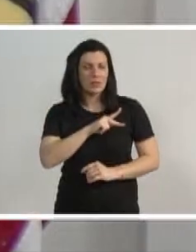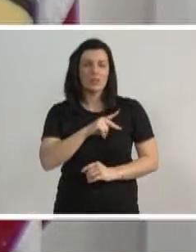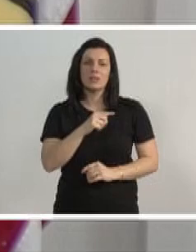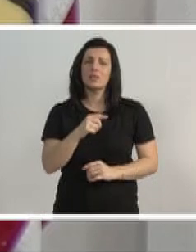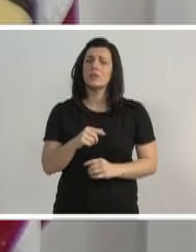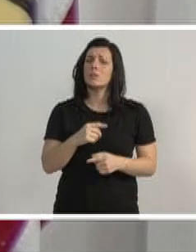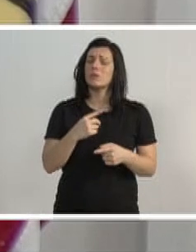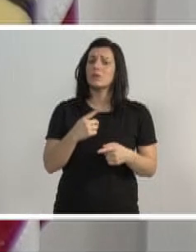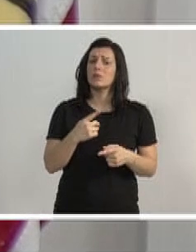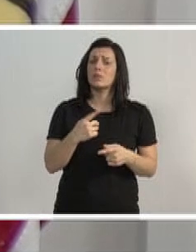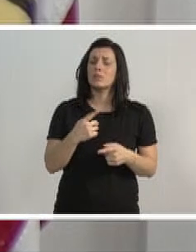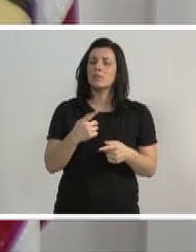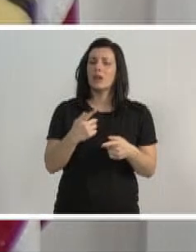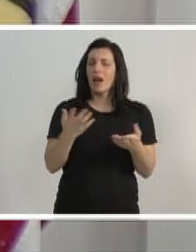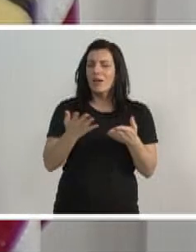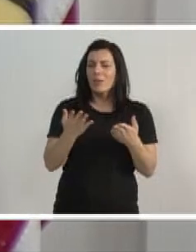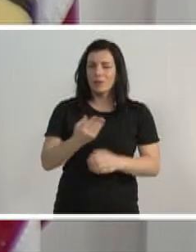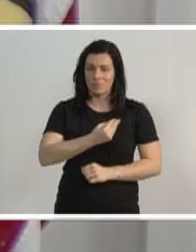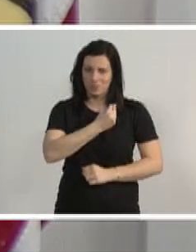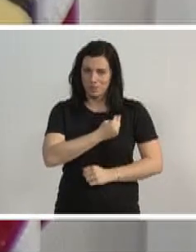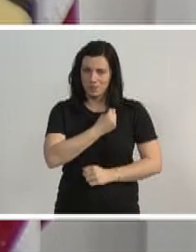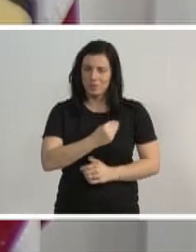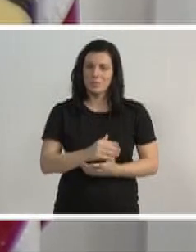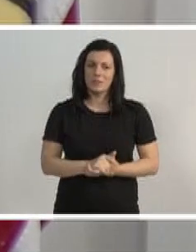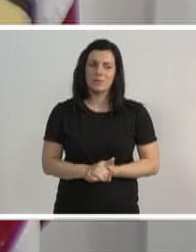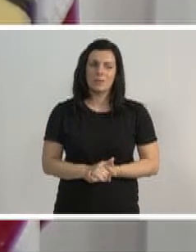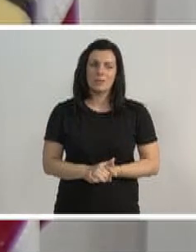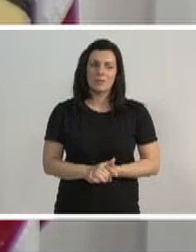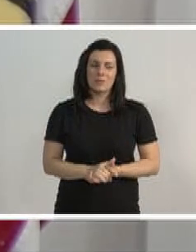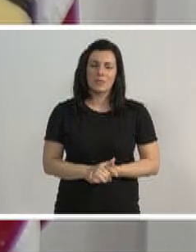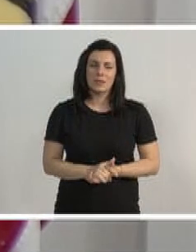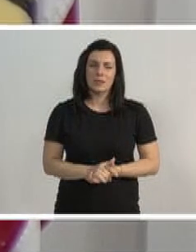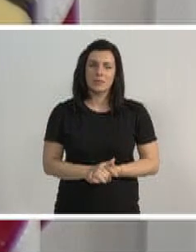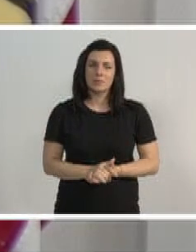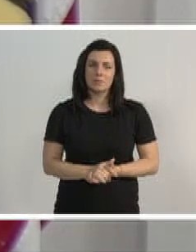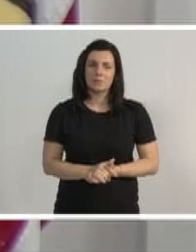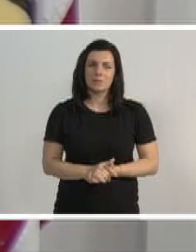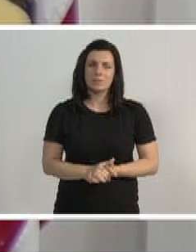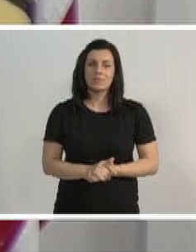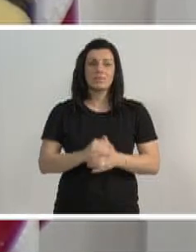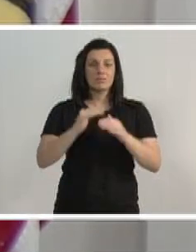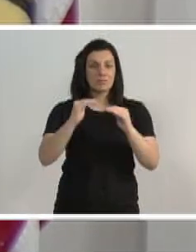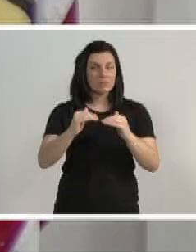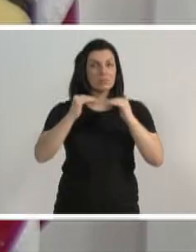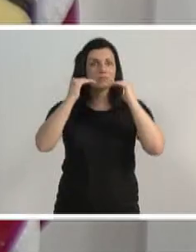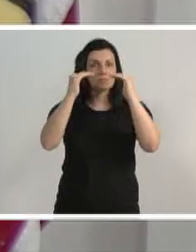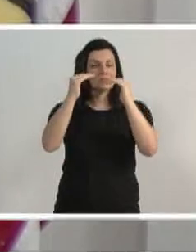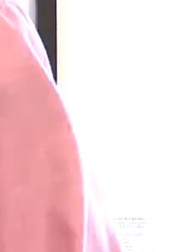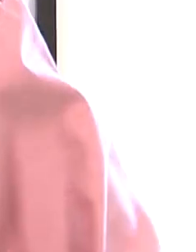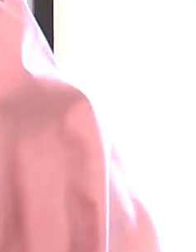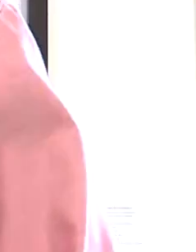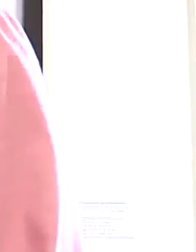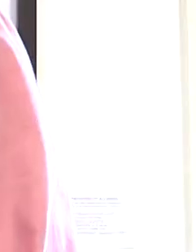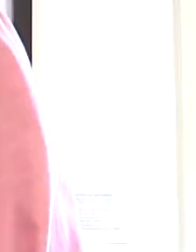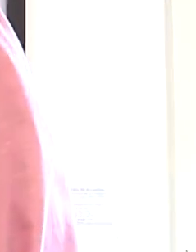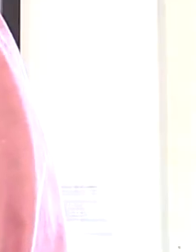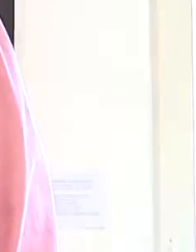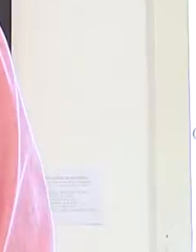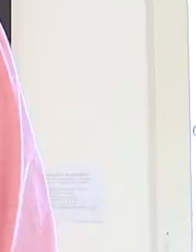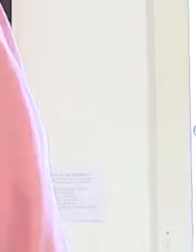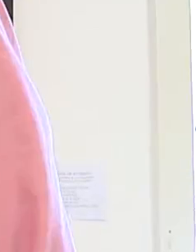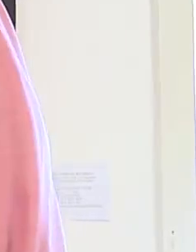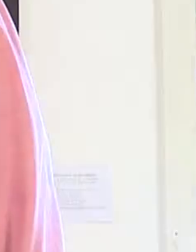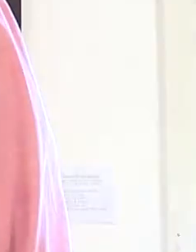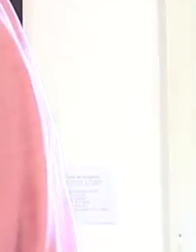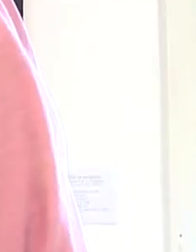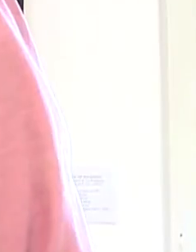parlamentar Célio Dias falou sobre a possibilidade do Uber, empresa de transporte privado urbano, vir para Blumenau. Já existe um pessoal na nossa cidade